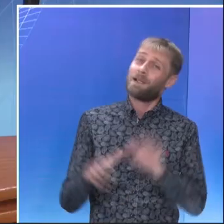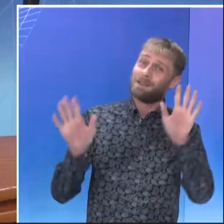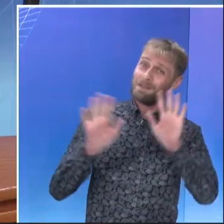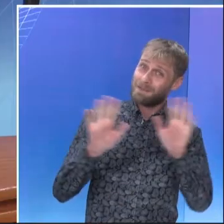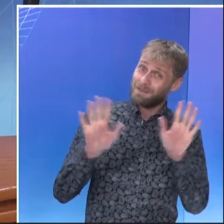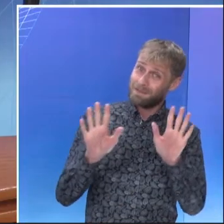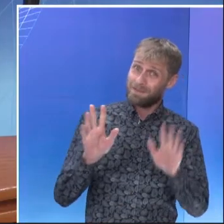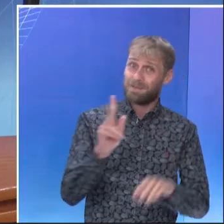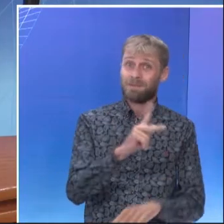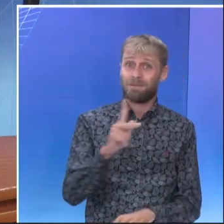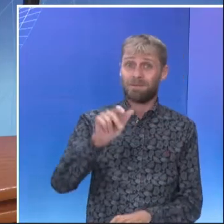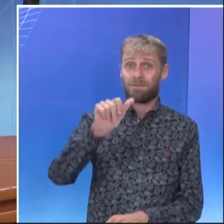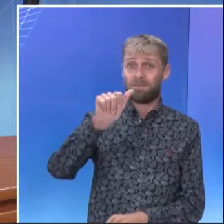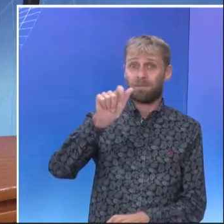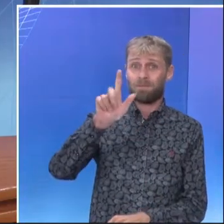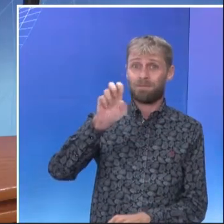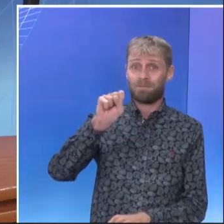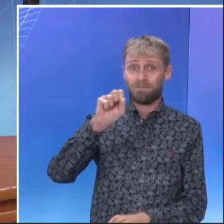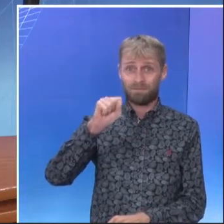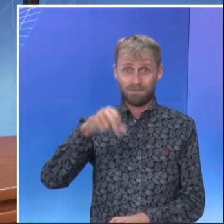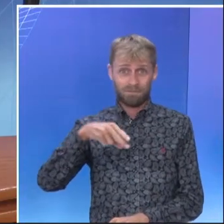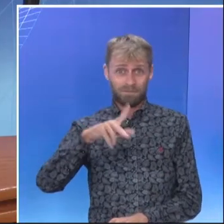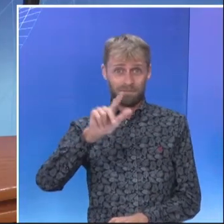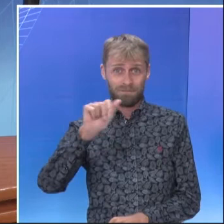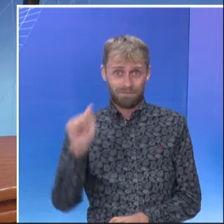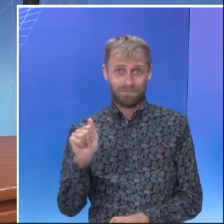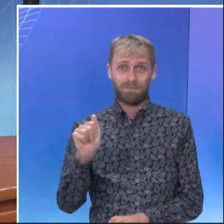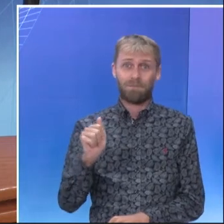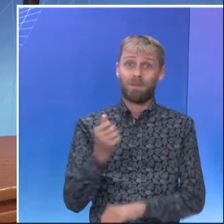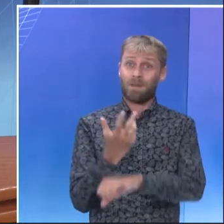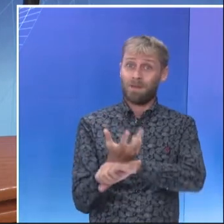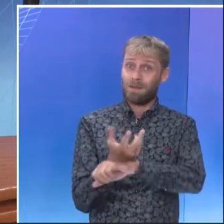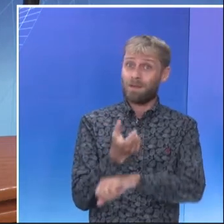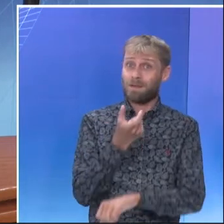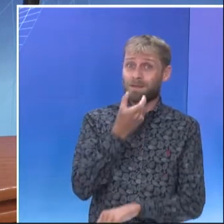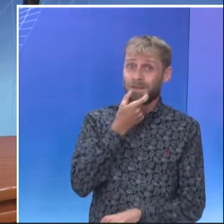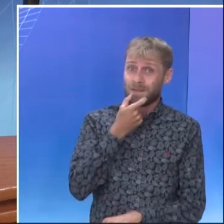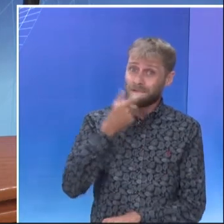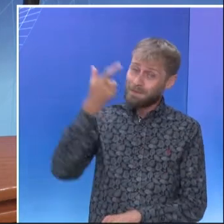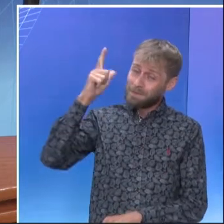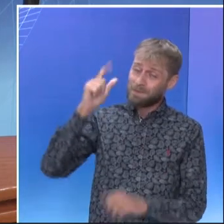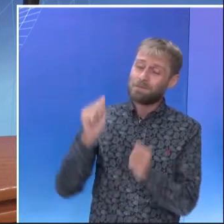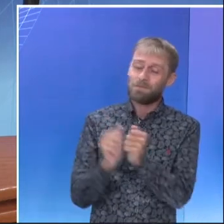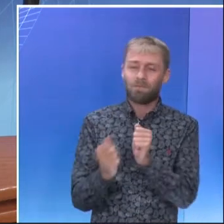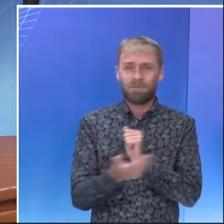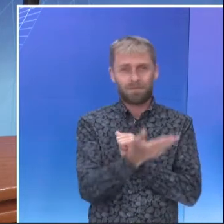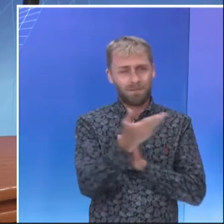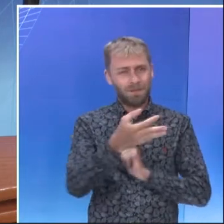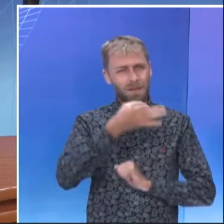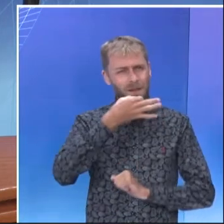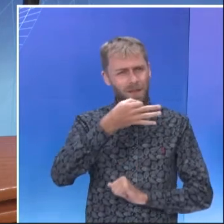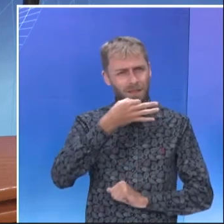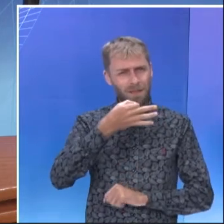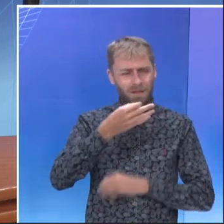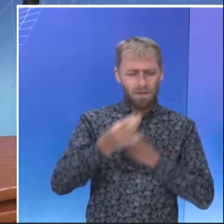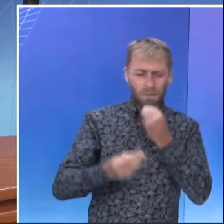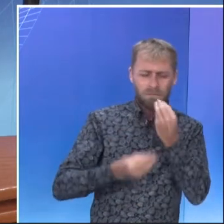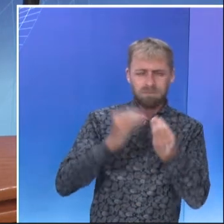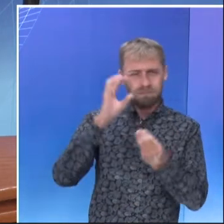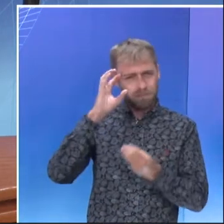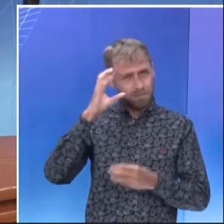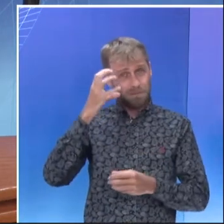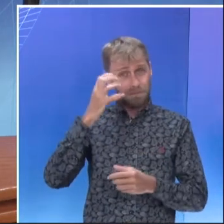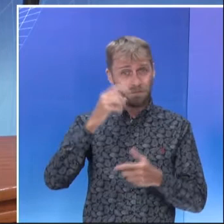Olá, sou a professora Alessandra de Língua Inglesa e estou aqui novamente com vocês para dar algumas dicas para a resolução de questões no